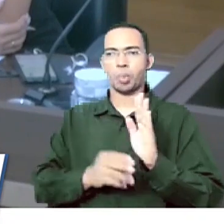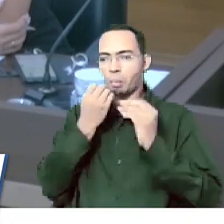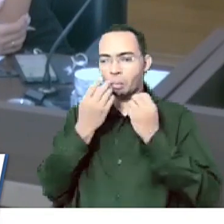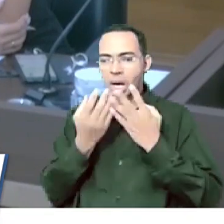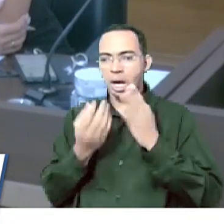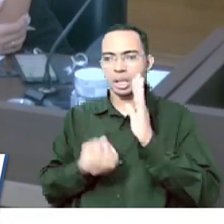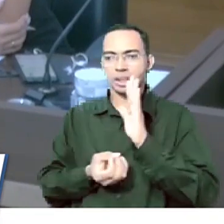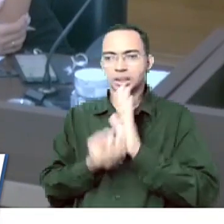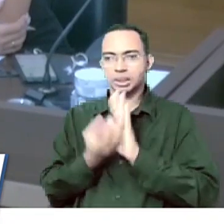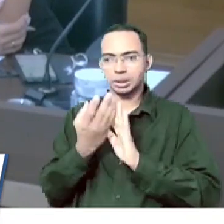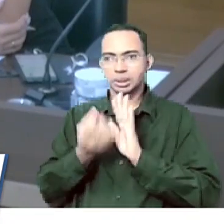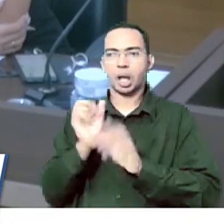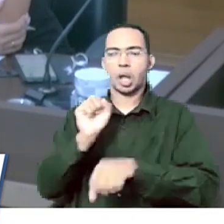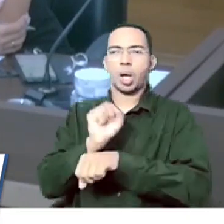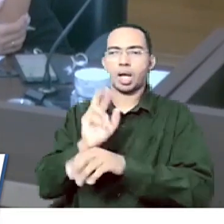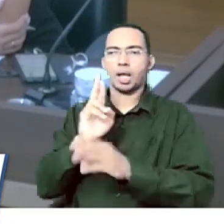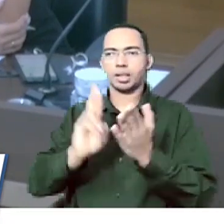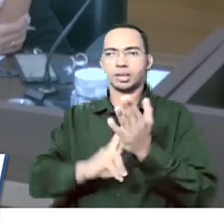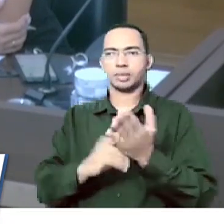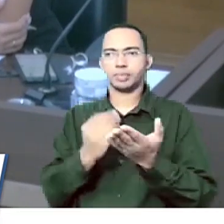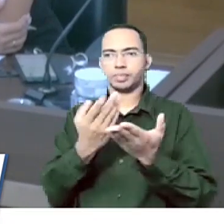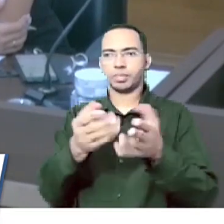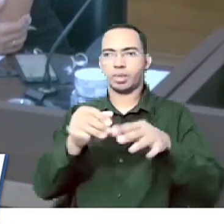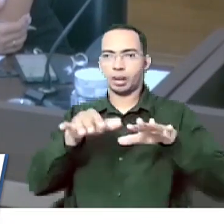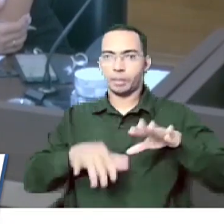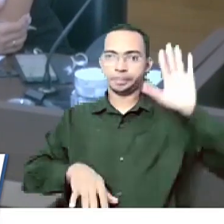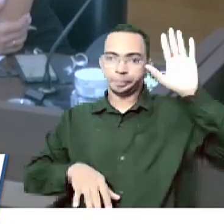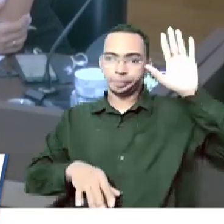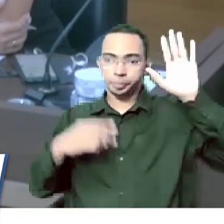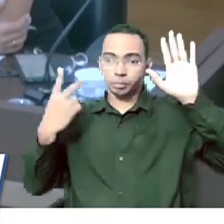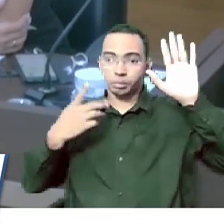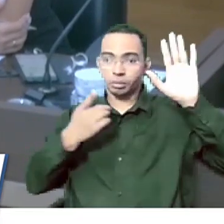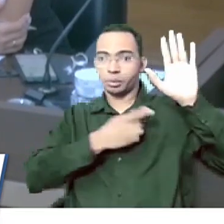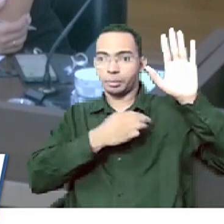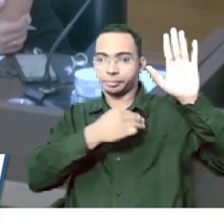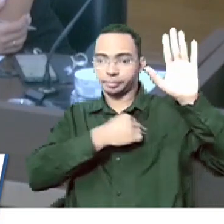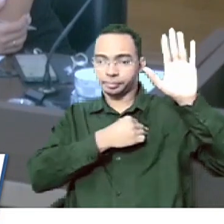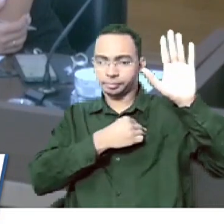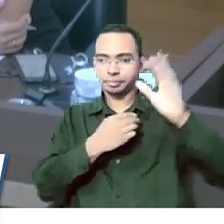resposta. Continua com a palavra o plenário. Peço a palavra, senhor presidente. Com a palavra o vereador Della Mota.